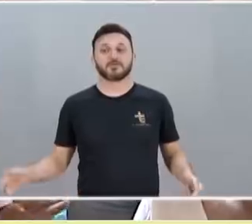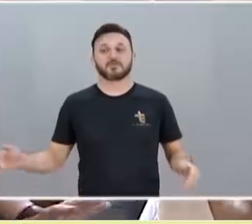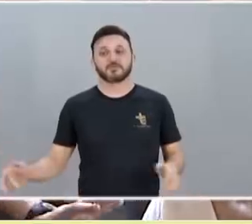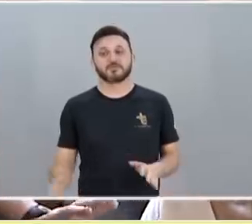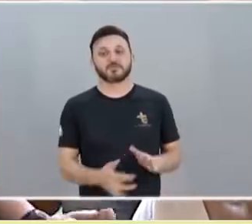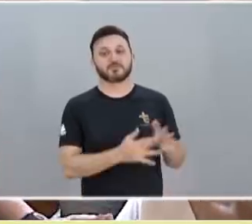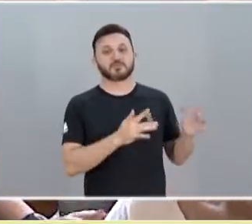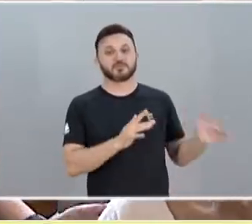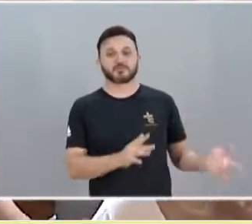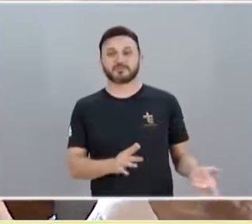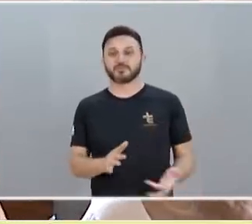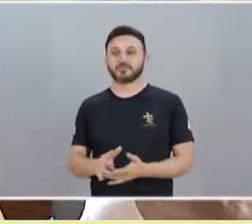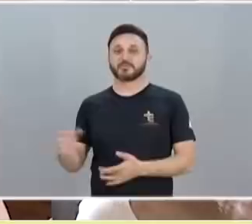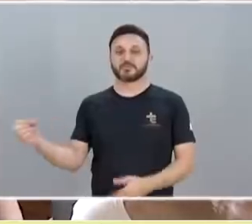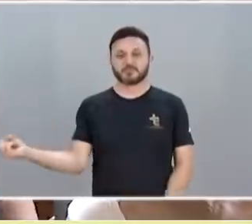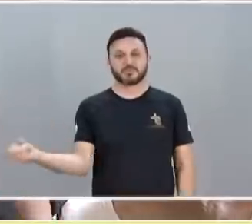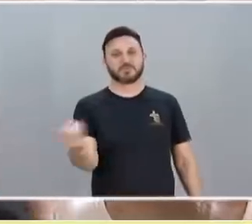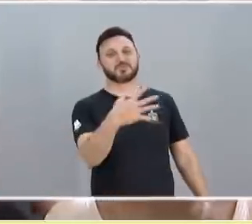novas todas as